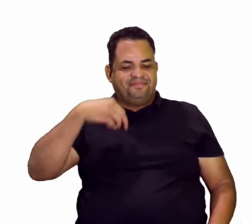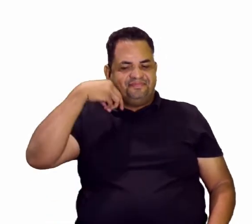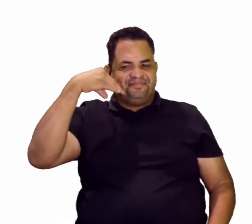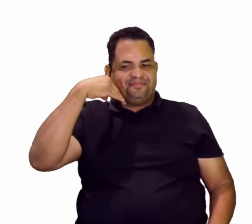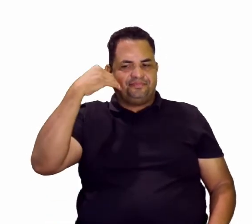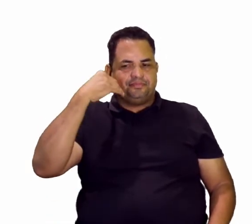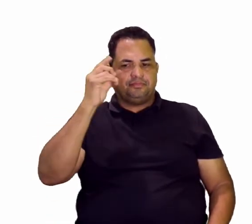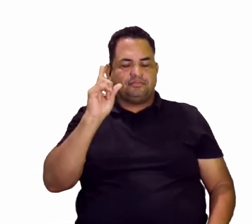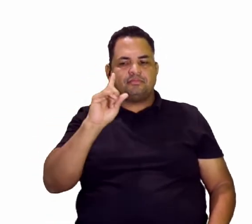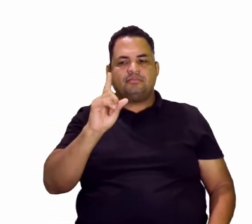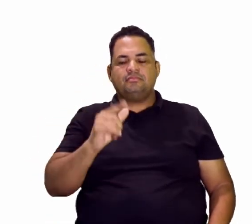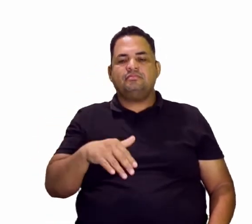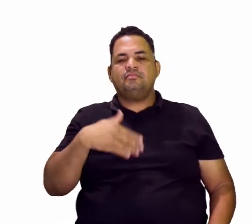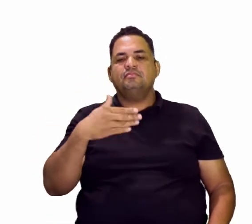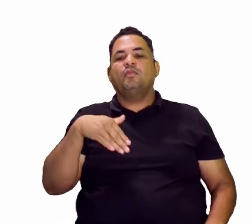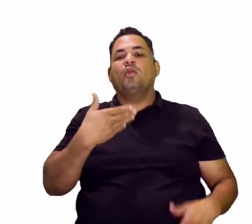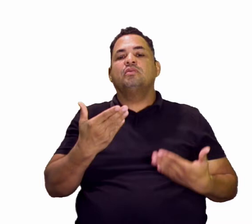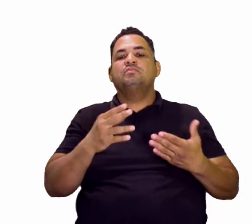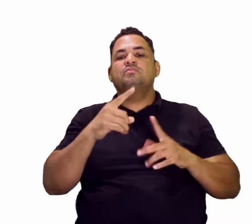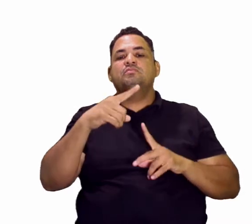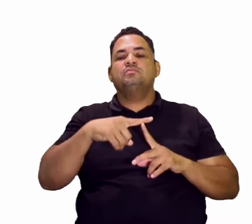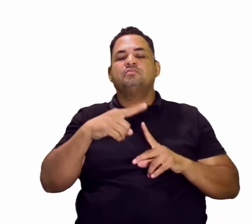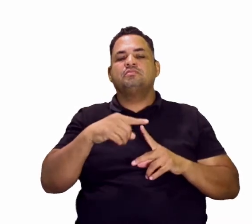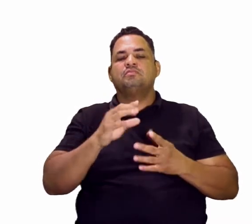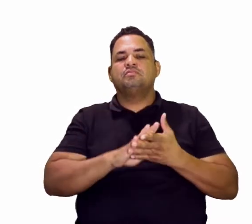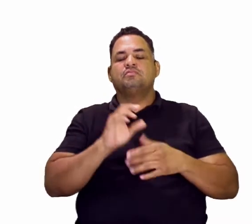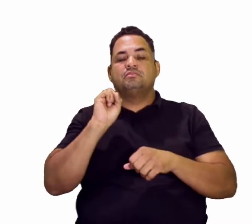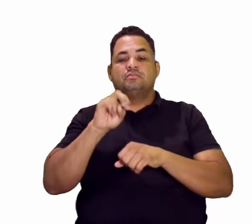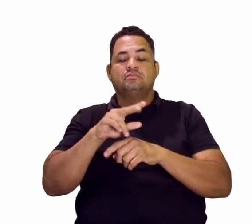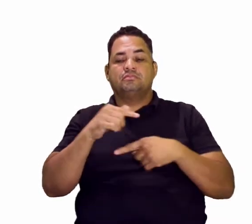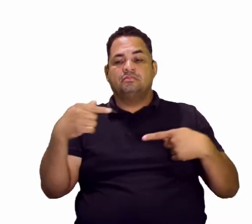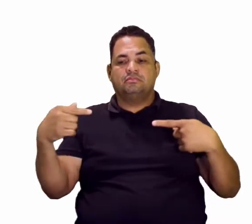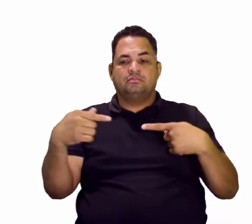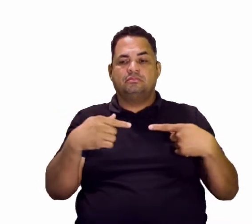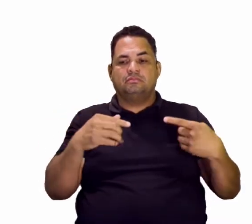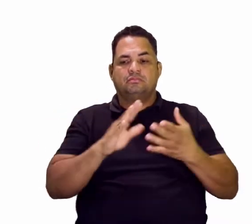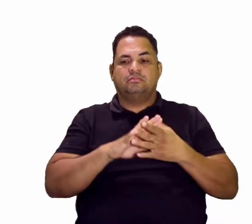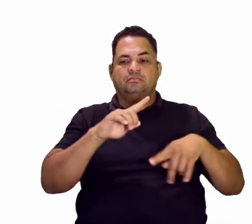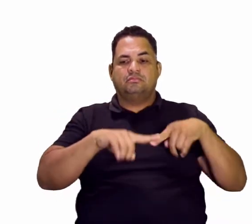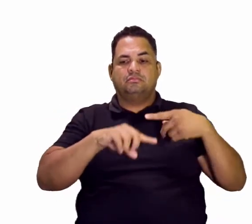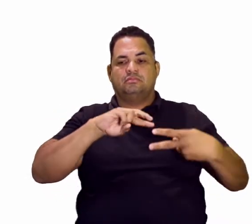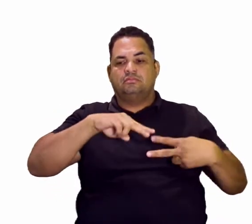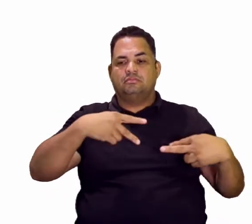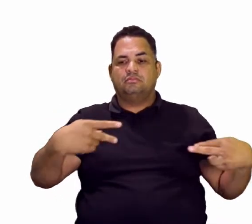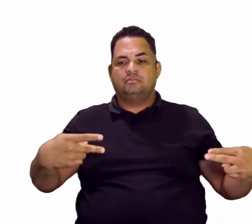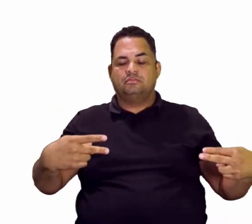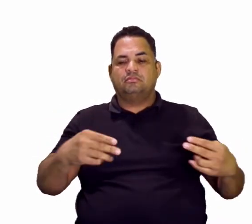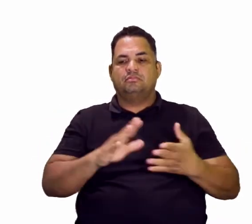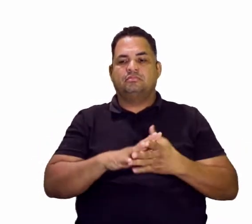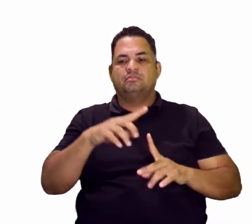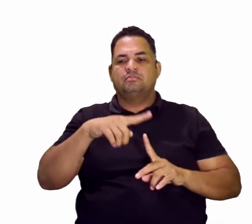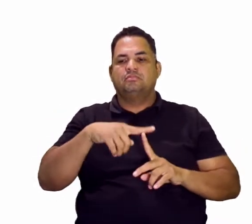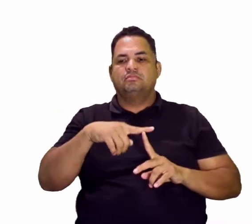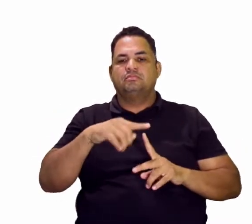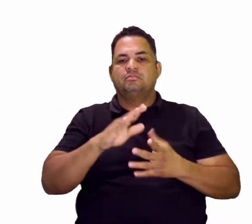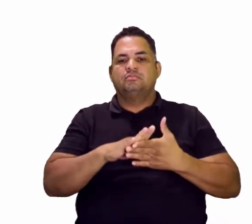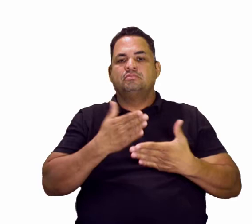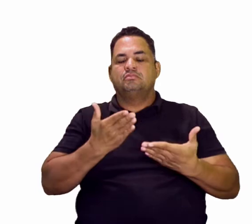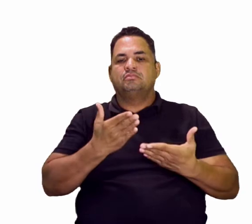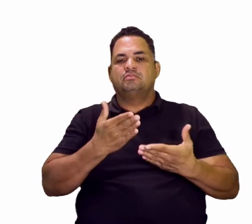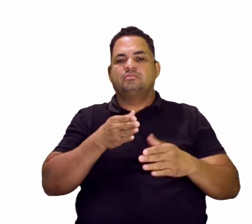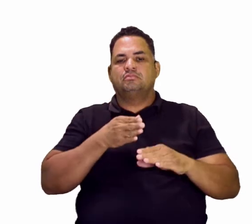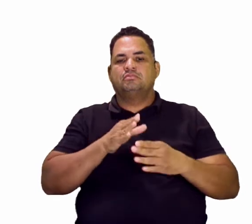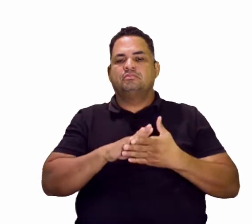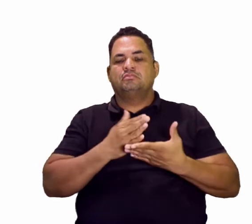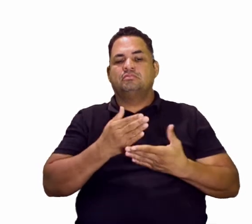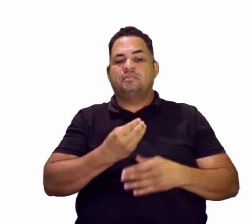responde para mim. Quais são os tipos de vírus em relação ao seu material genético e o tipo de parasita que eles,